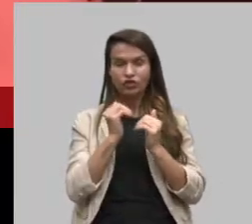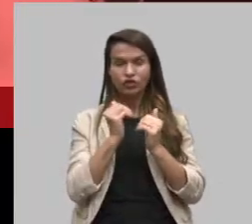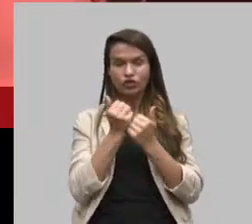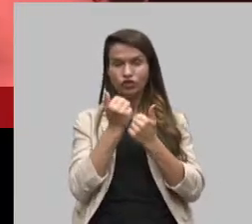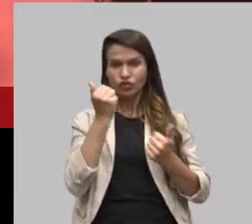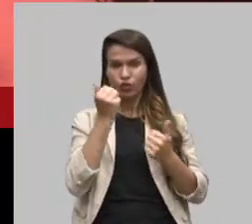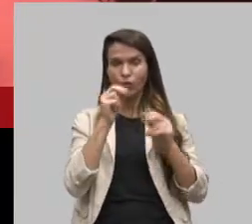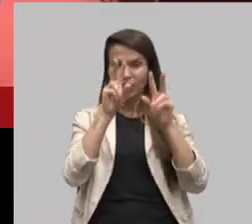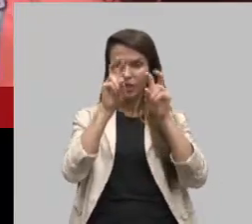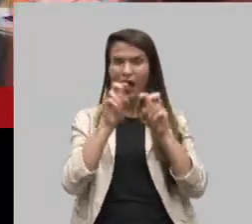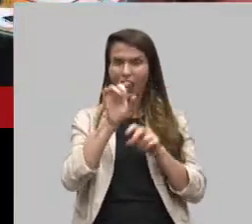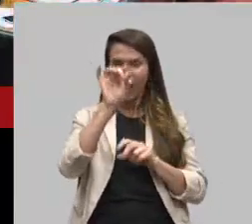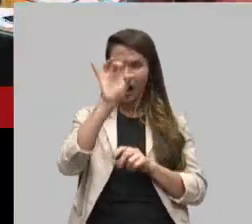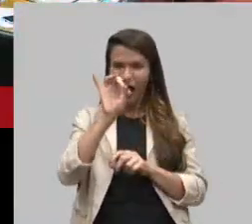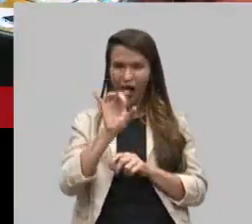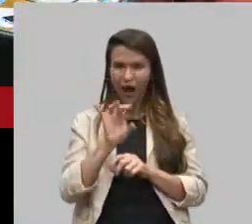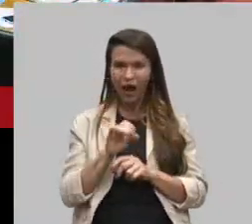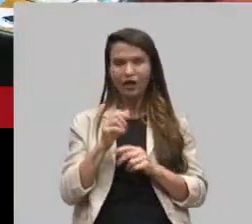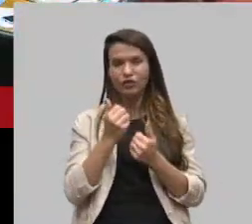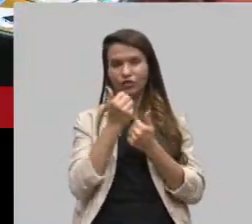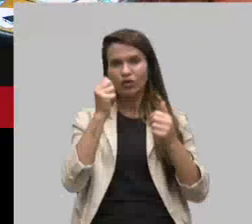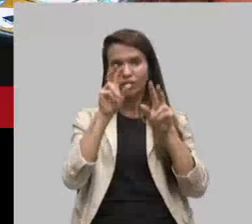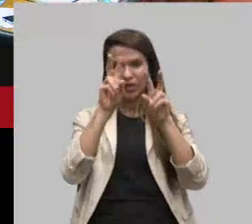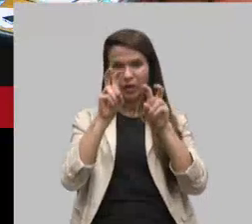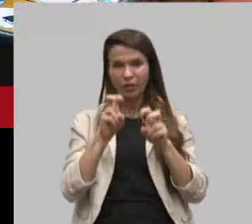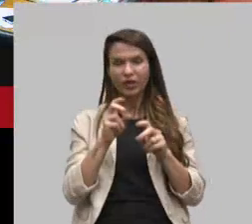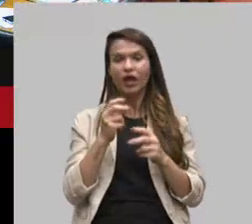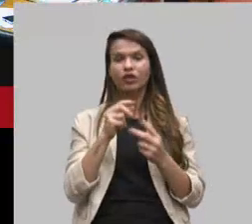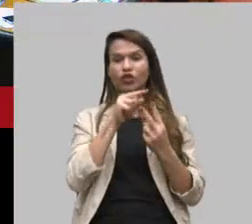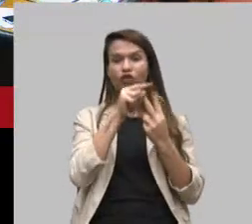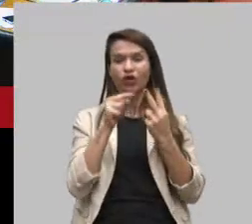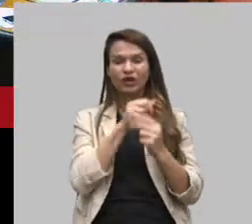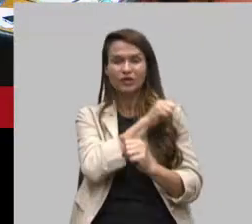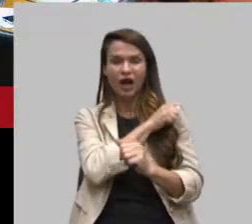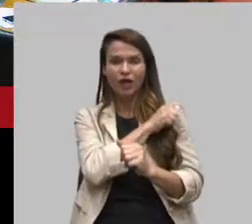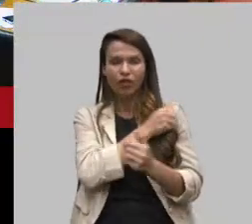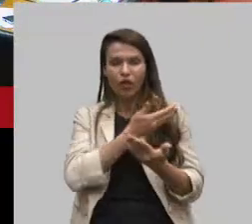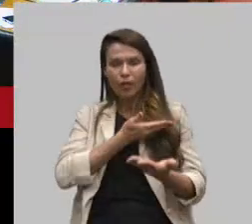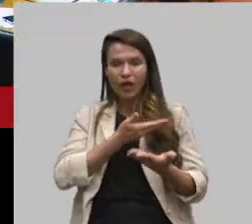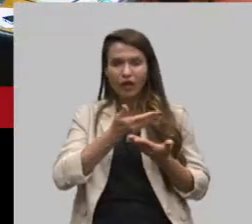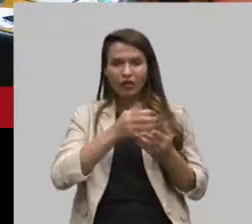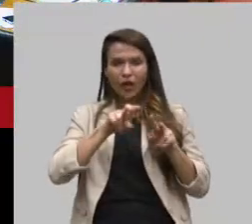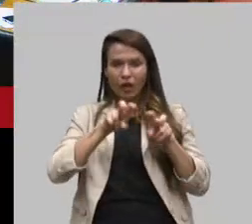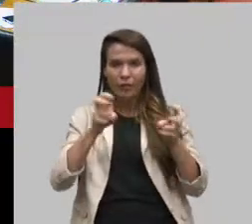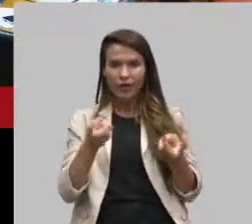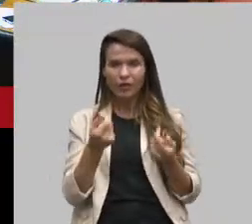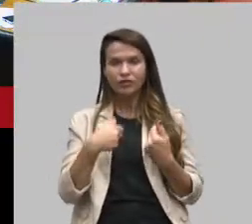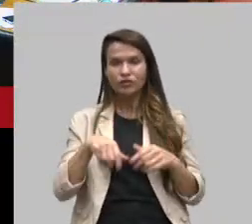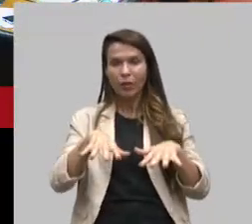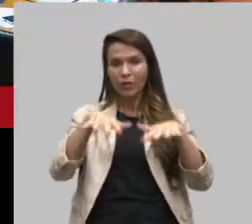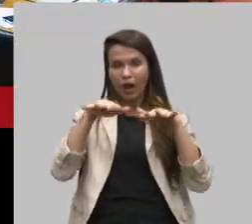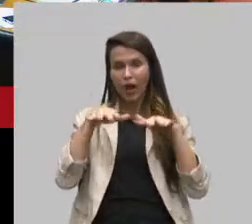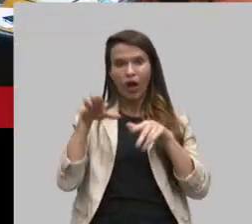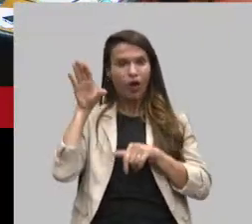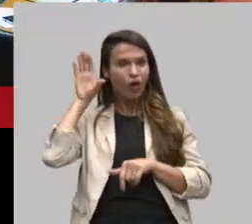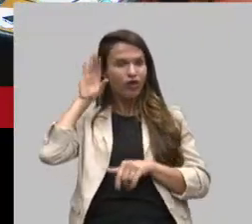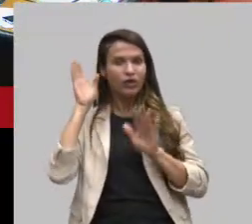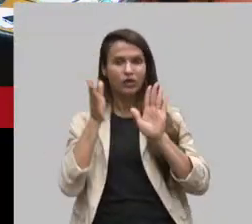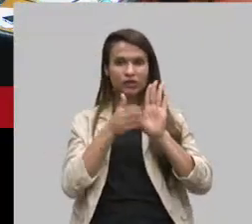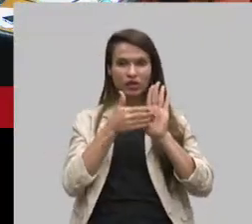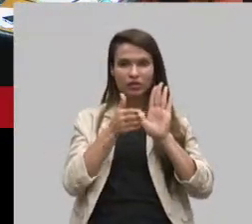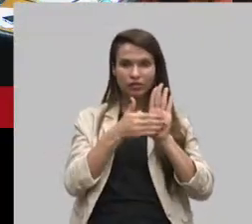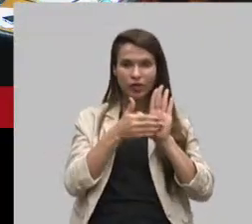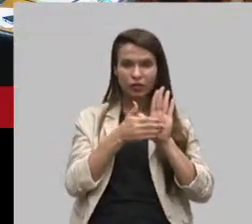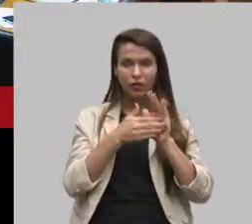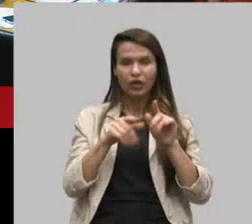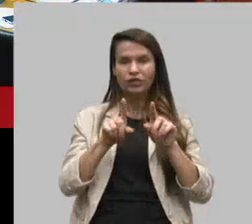Na verdade tem dois alunos mediadores que ficam ali na mesa do plenário eh ouvindo as propostas e a a